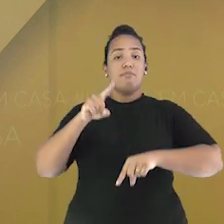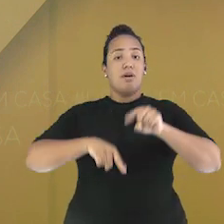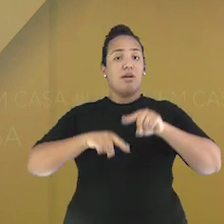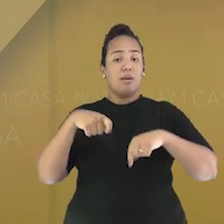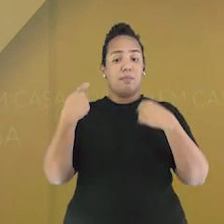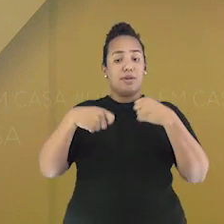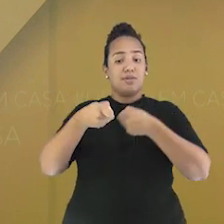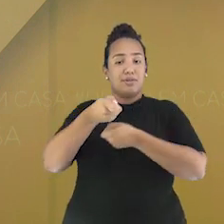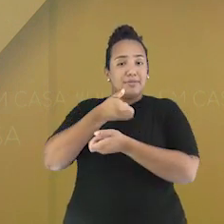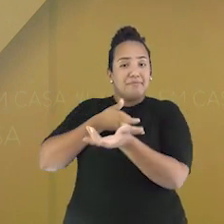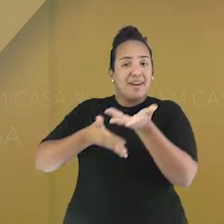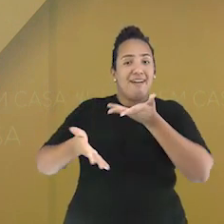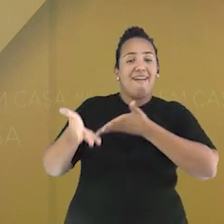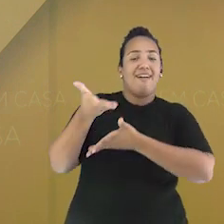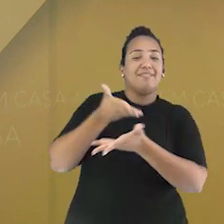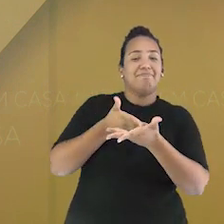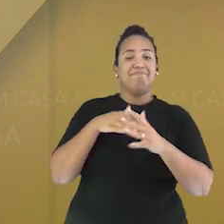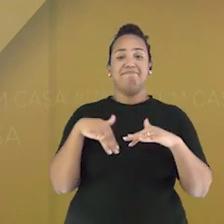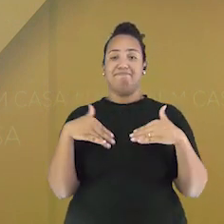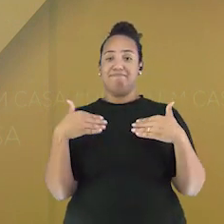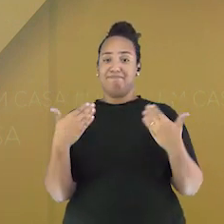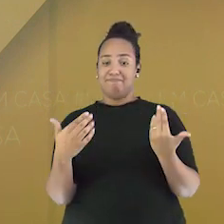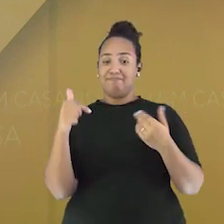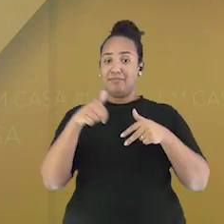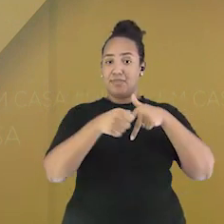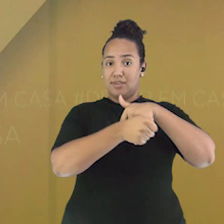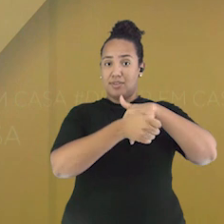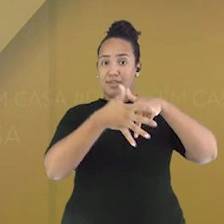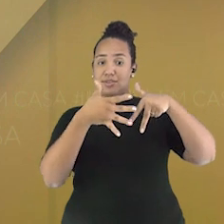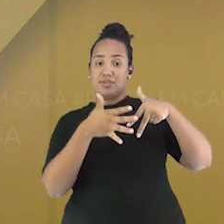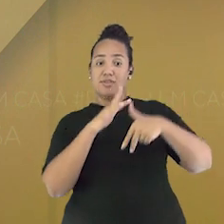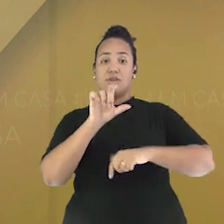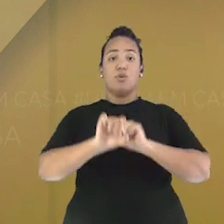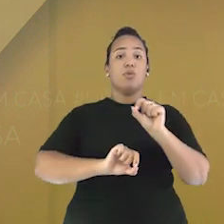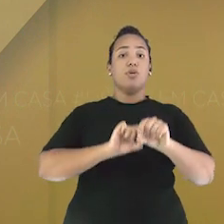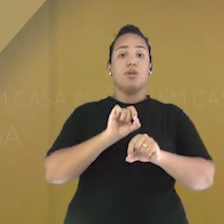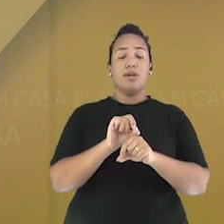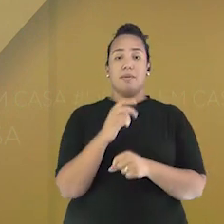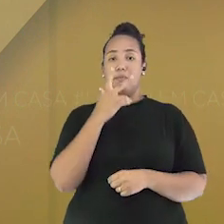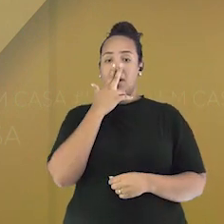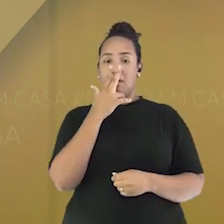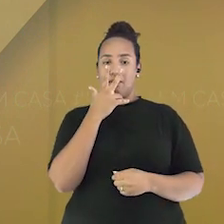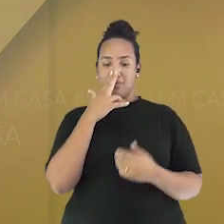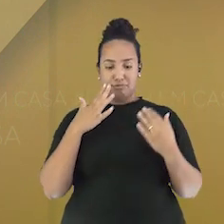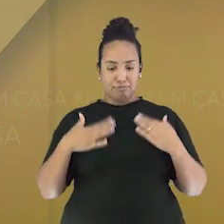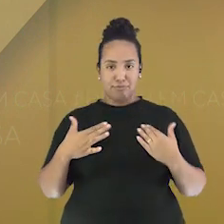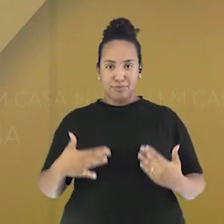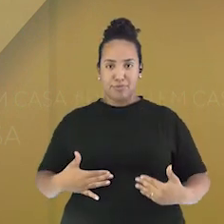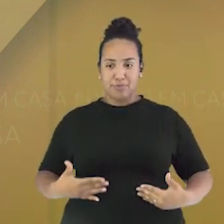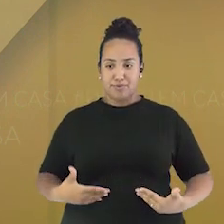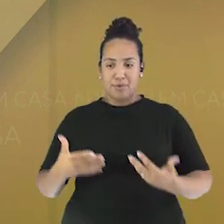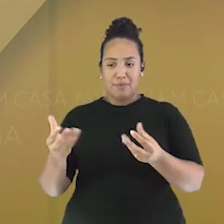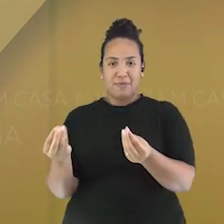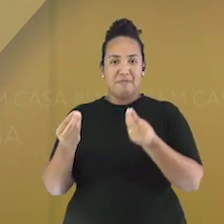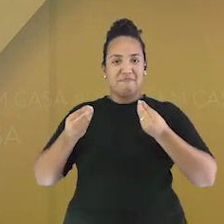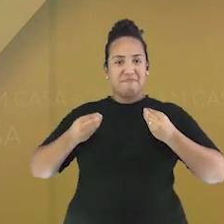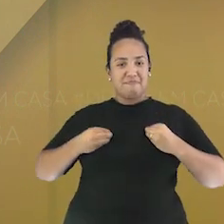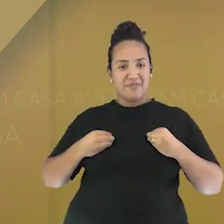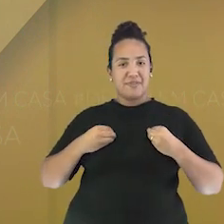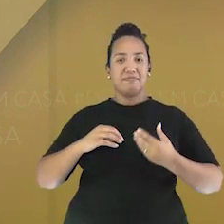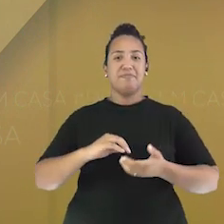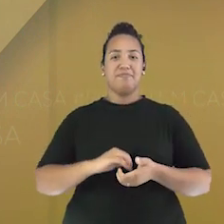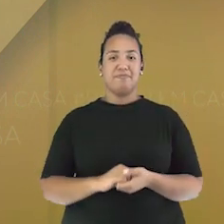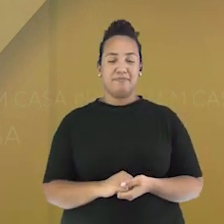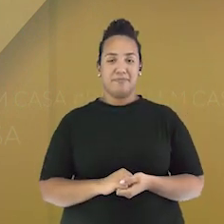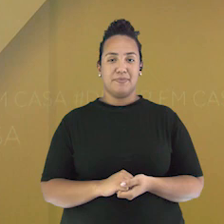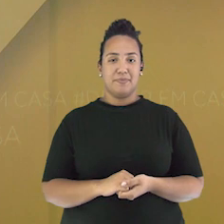necessitam. Então, podemos dizer que ele atua como um serviço de entregas no corpo, a circulação